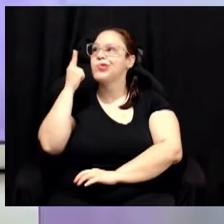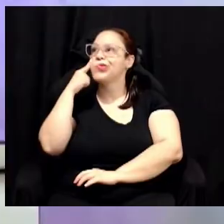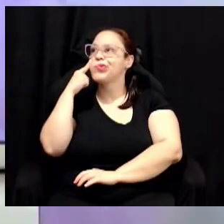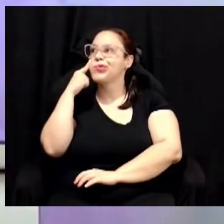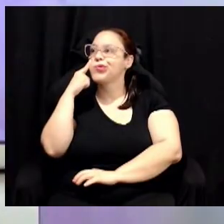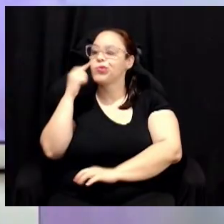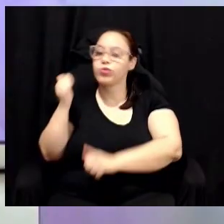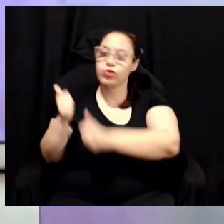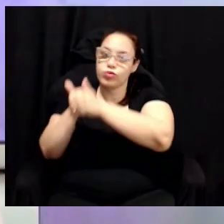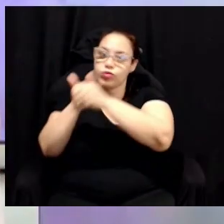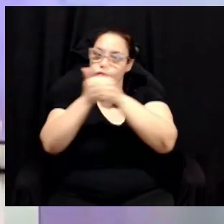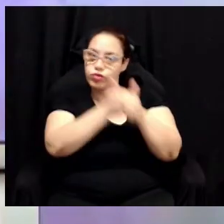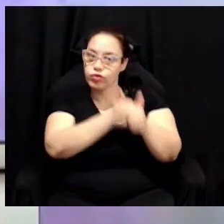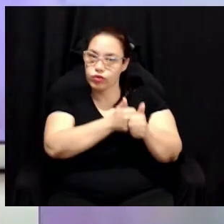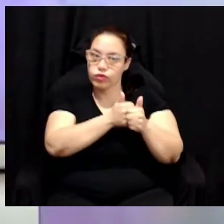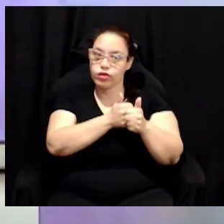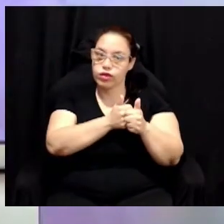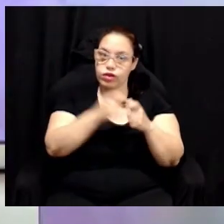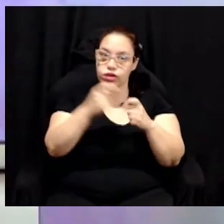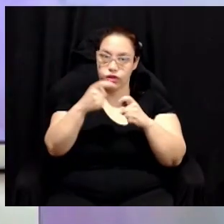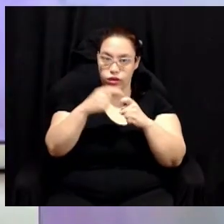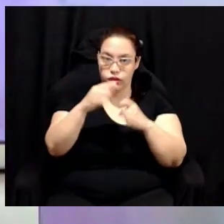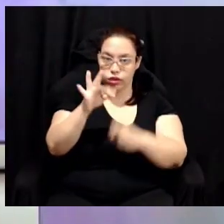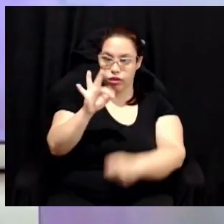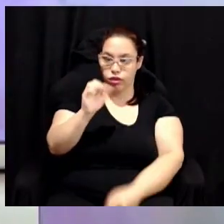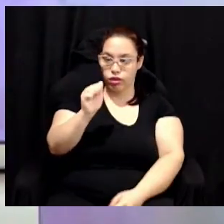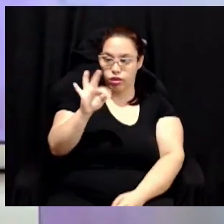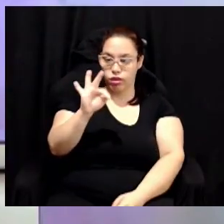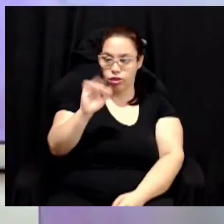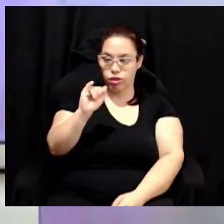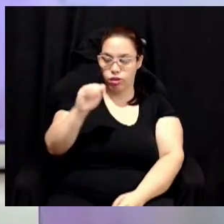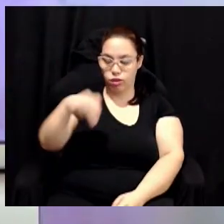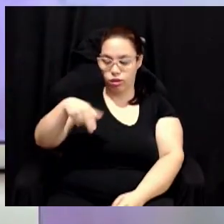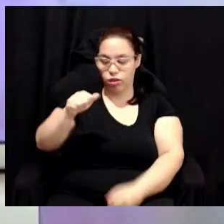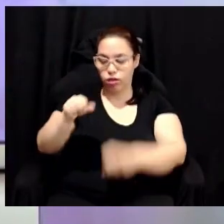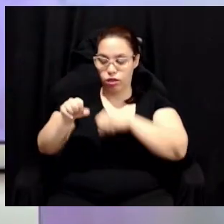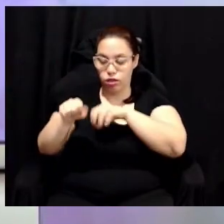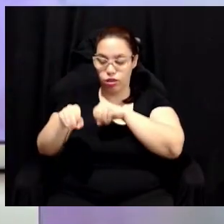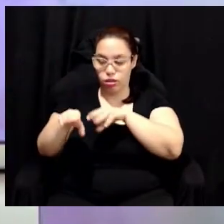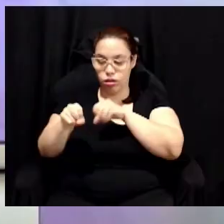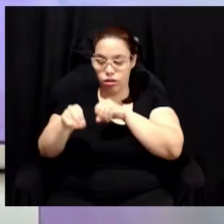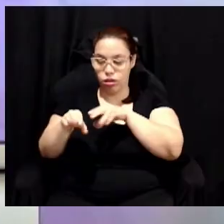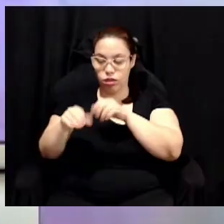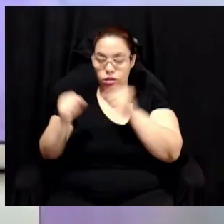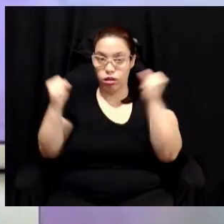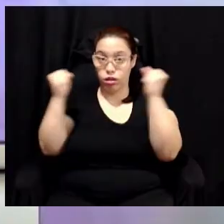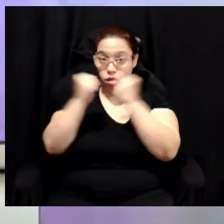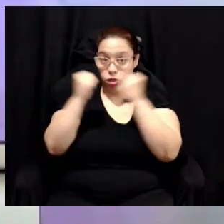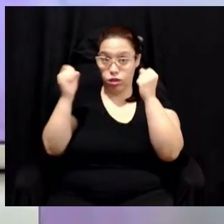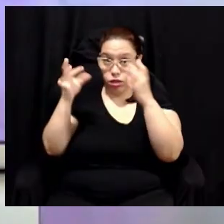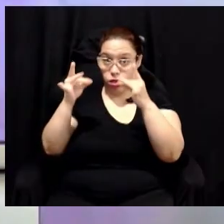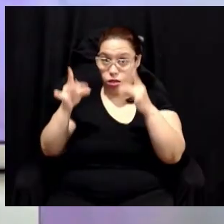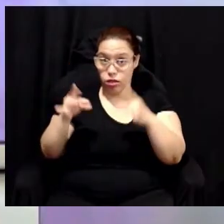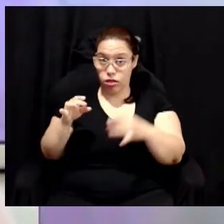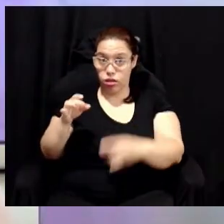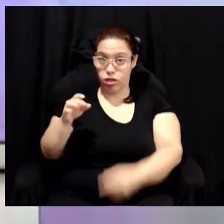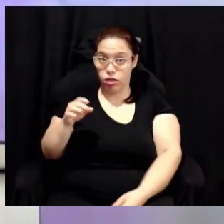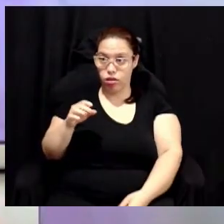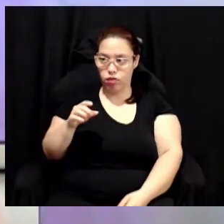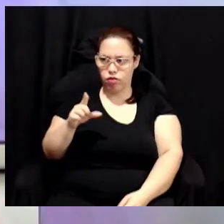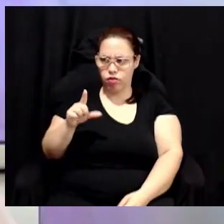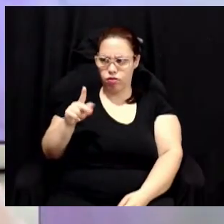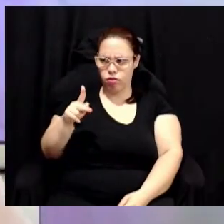do meu acompanhamento, eu tenho a doutora Tatiane Boing, ela que é educadora física e especialista em LPF, que